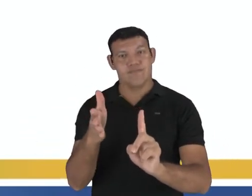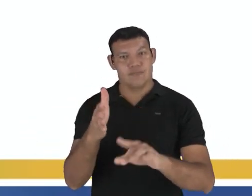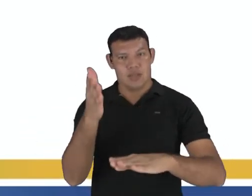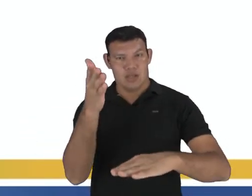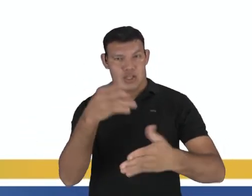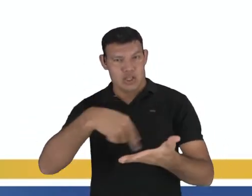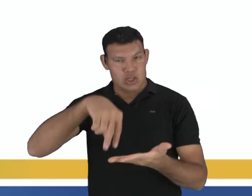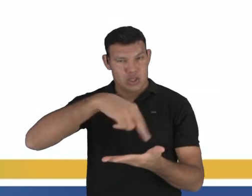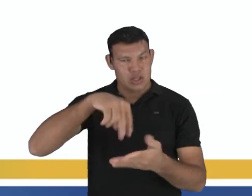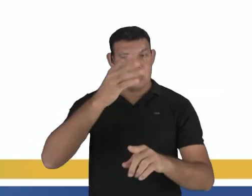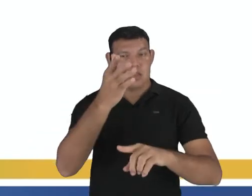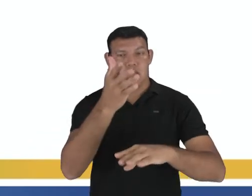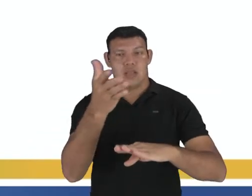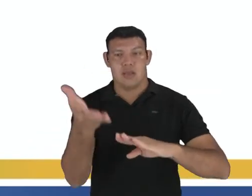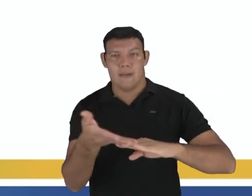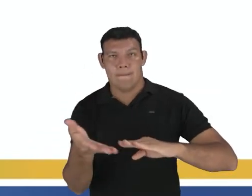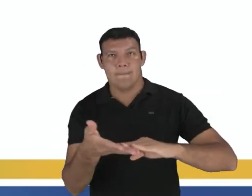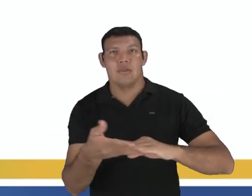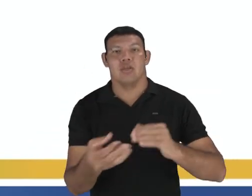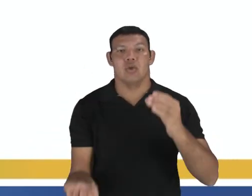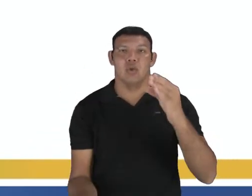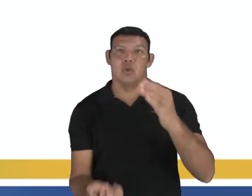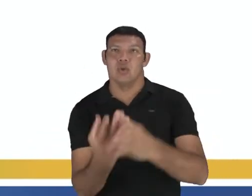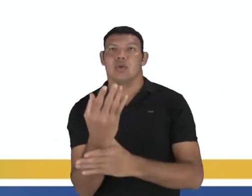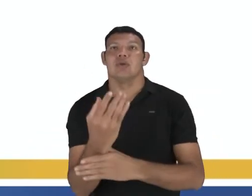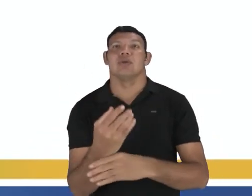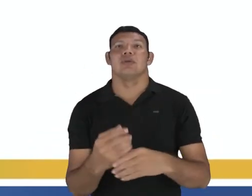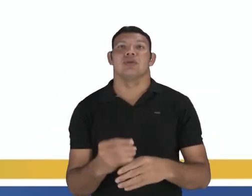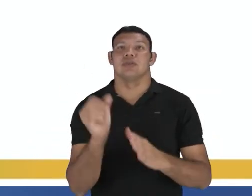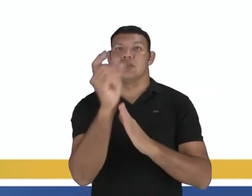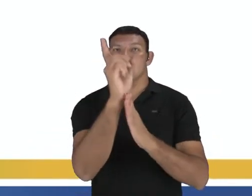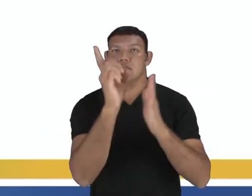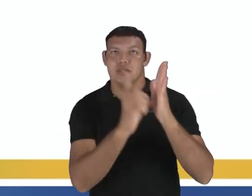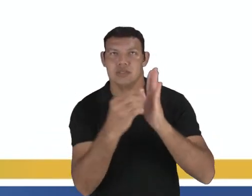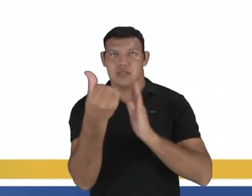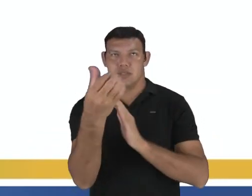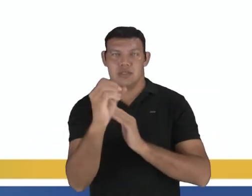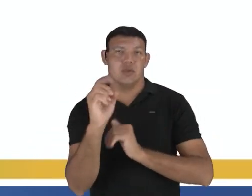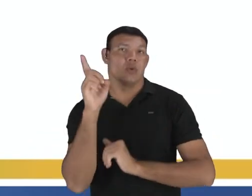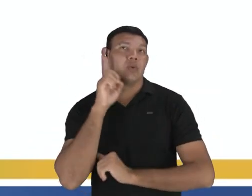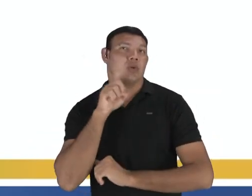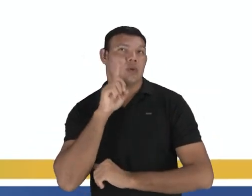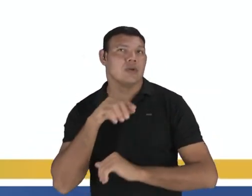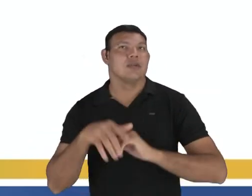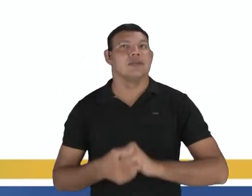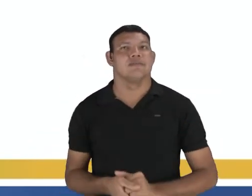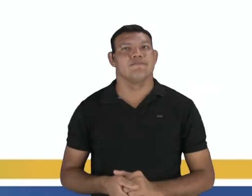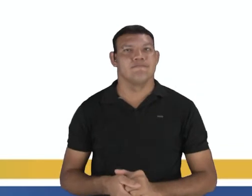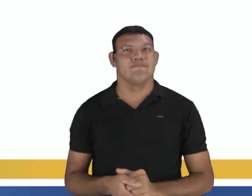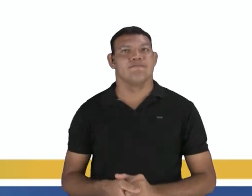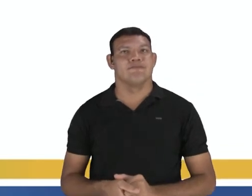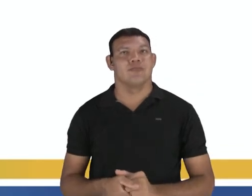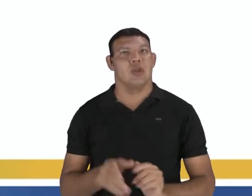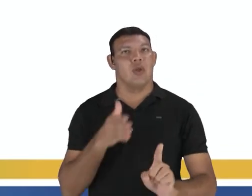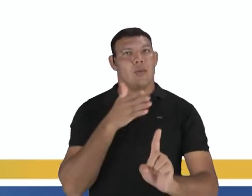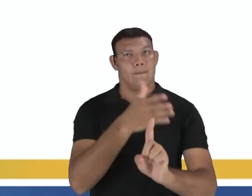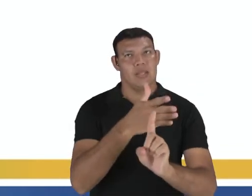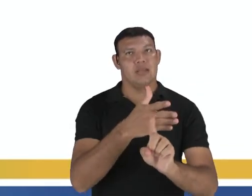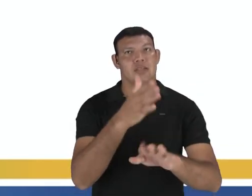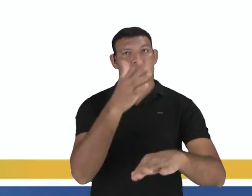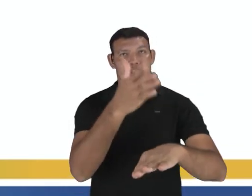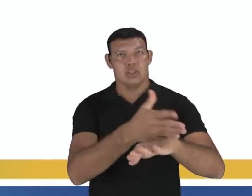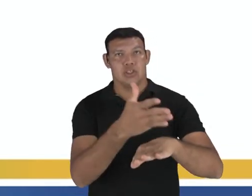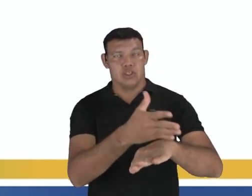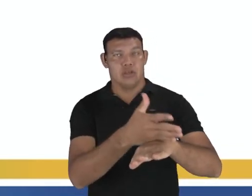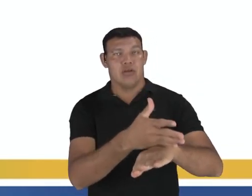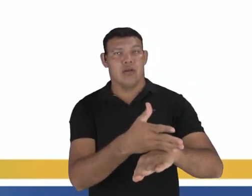modalidade de dança contemporânea surge nos anos 60 nos Estados Unidos. Nasce no segmento da dança moderna, mas